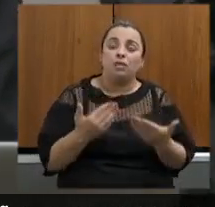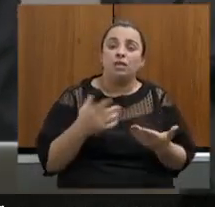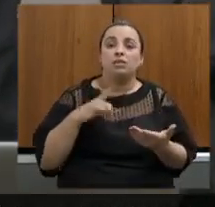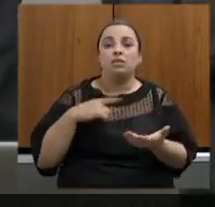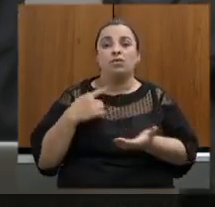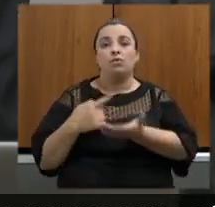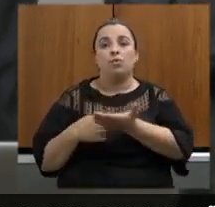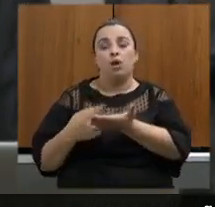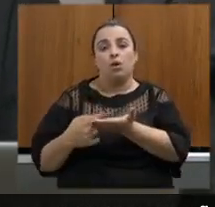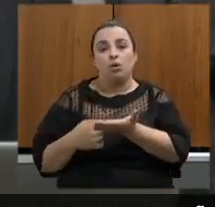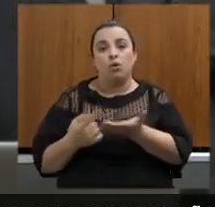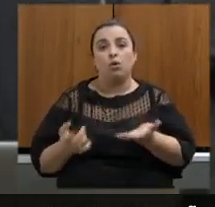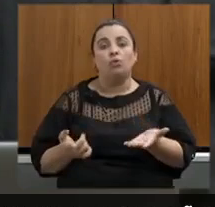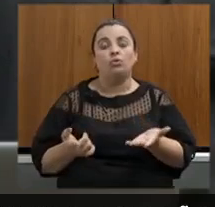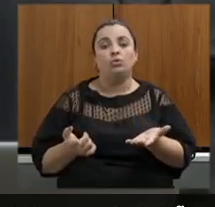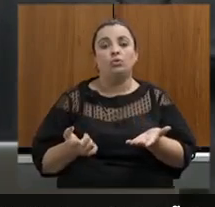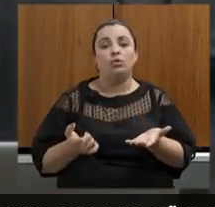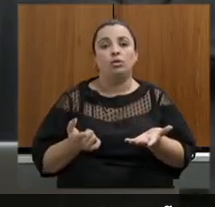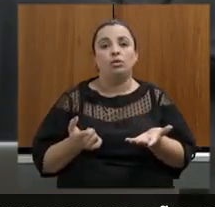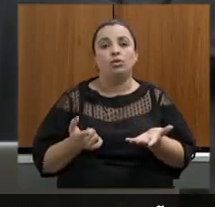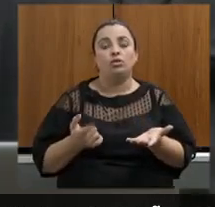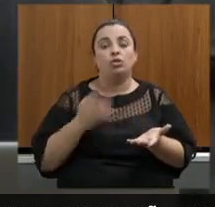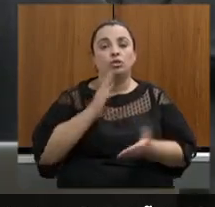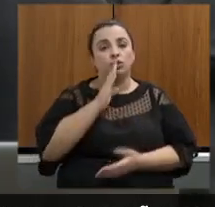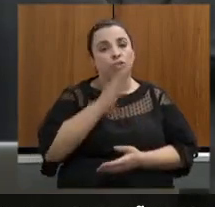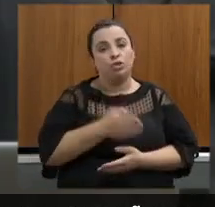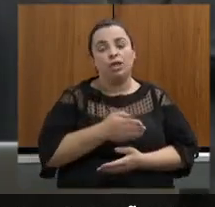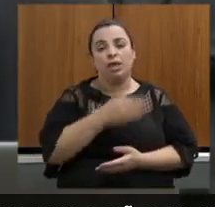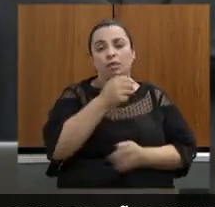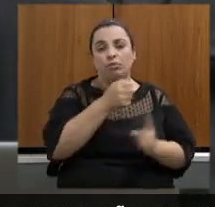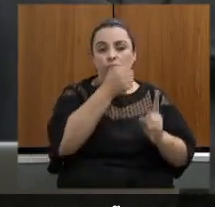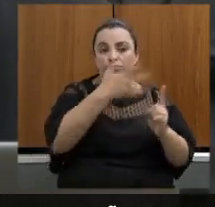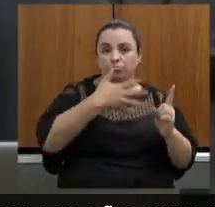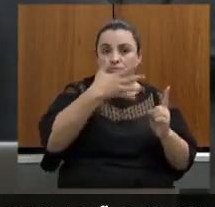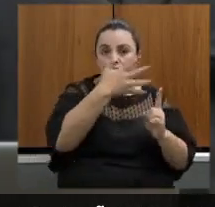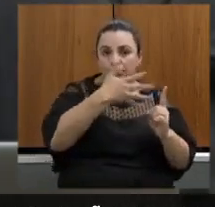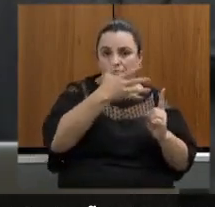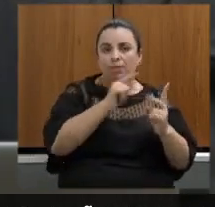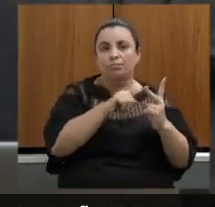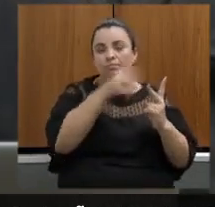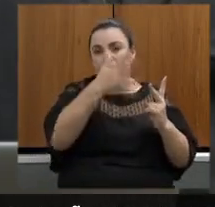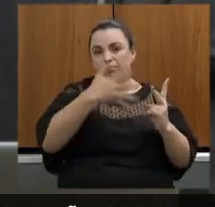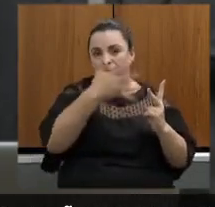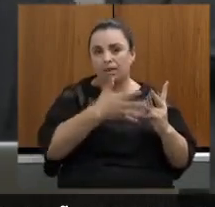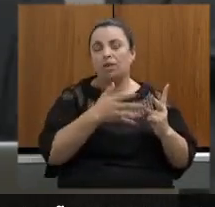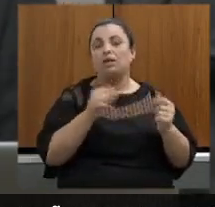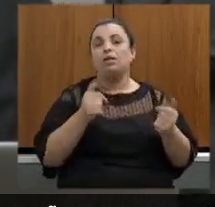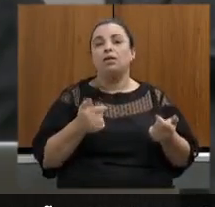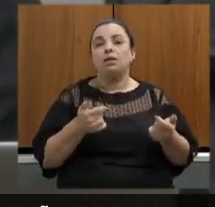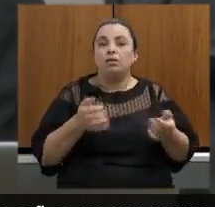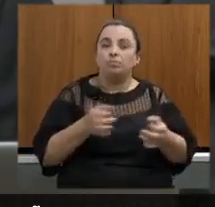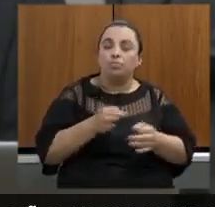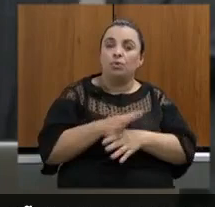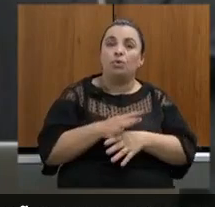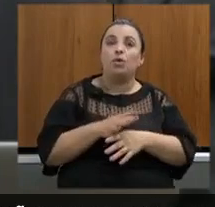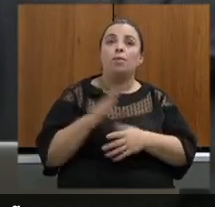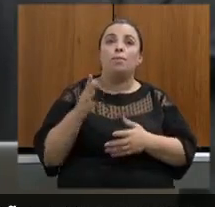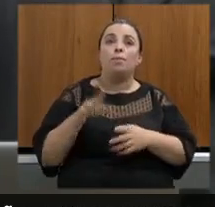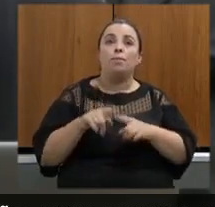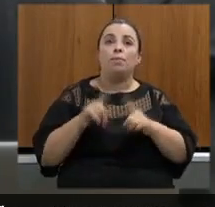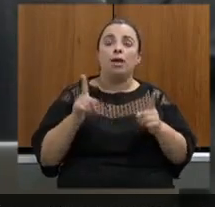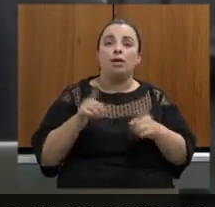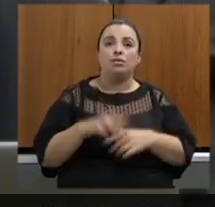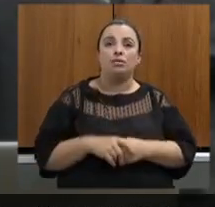acordo de fazer em bloco mas o deputado exercendo o seu direito pleno sargento Rodrigues